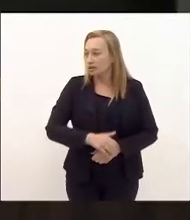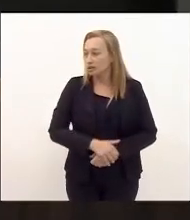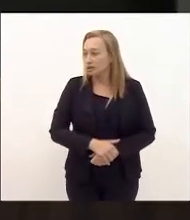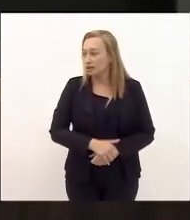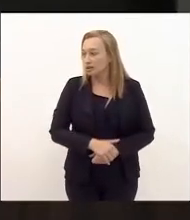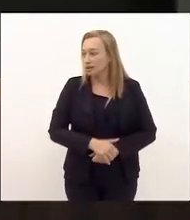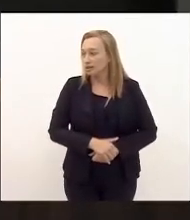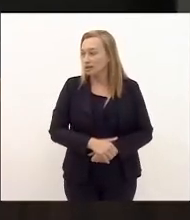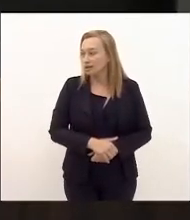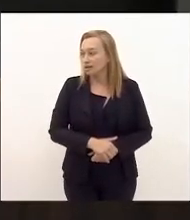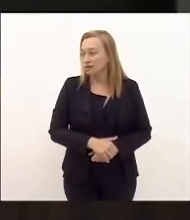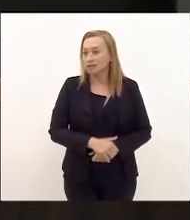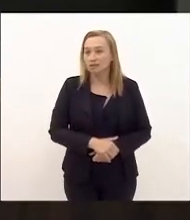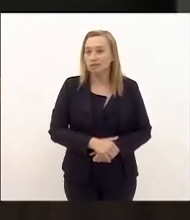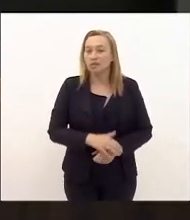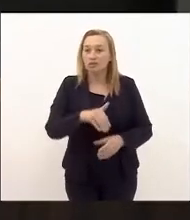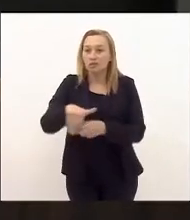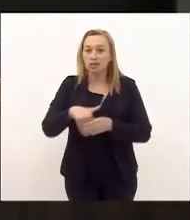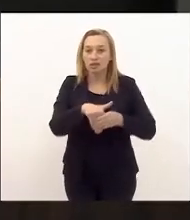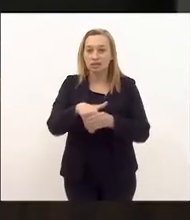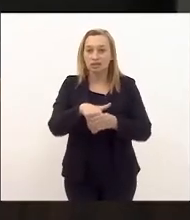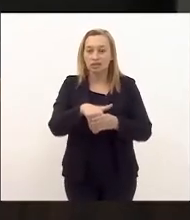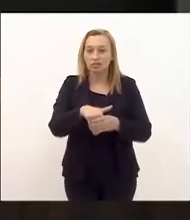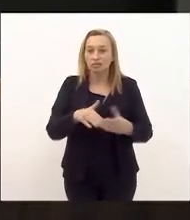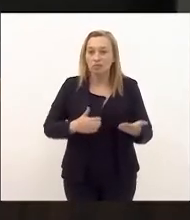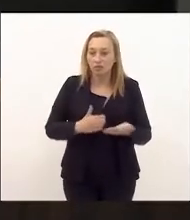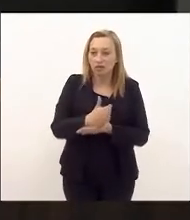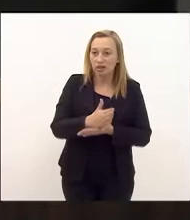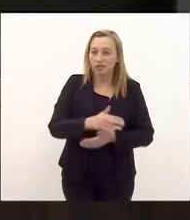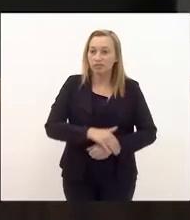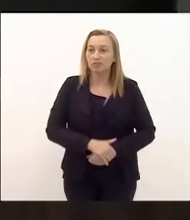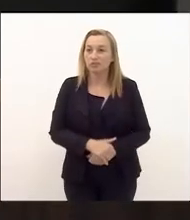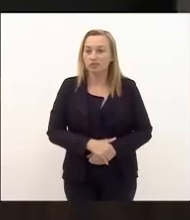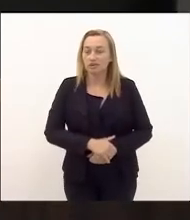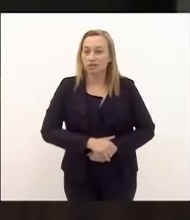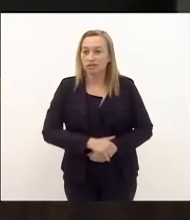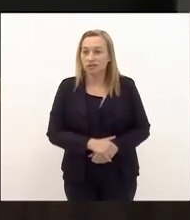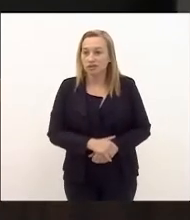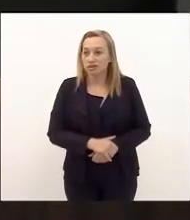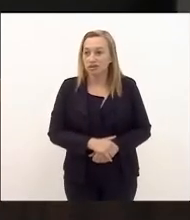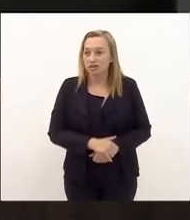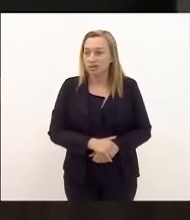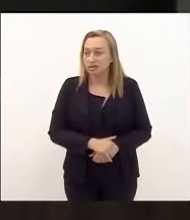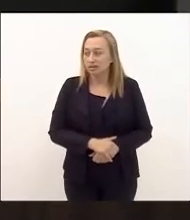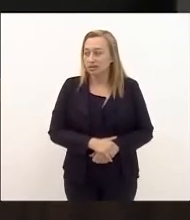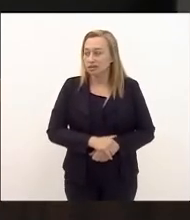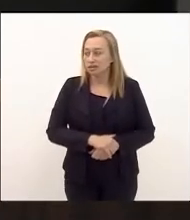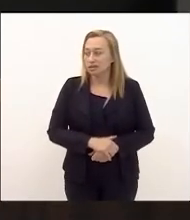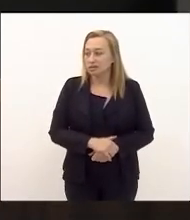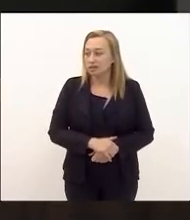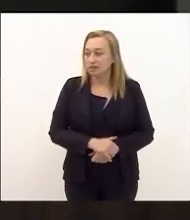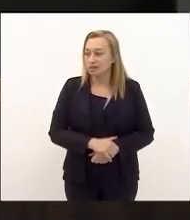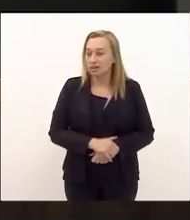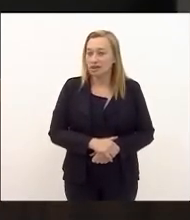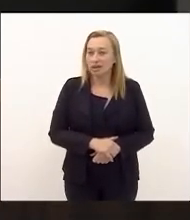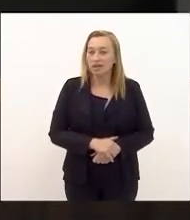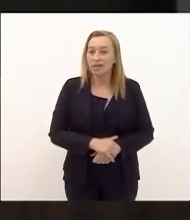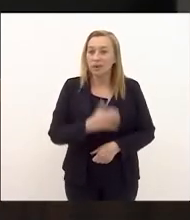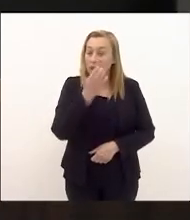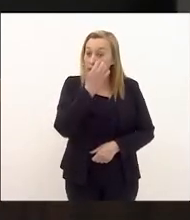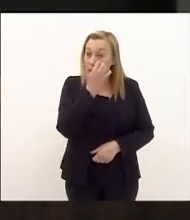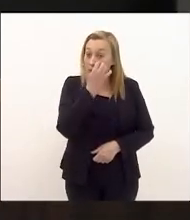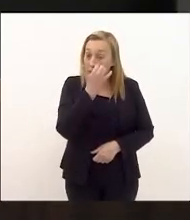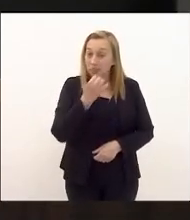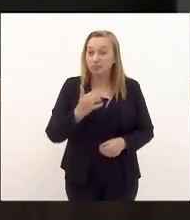quem queira discutir, em votação. Senhores que aprovam, reunidos como estão, aprovado. Vai à promulgação. Tramitação ordinária